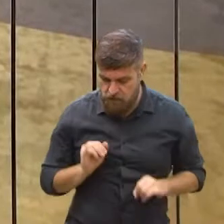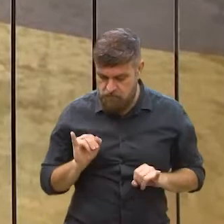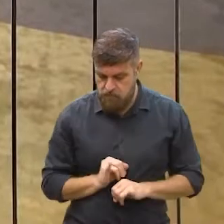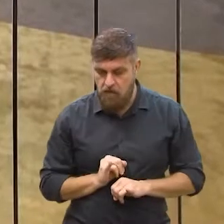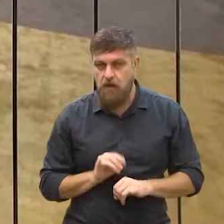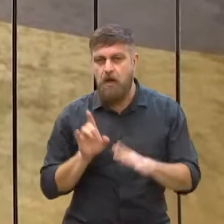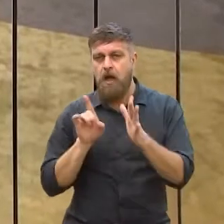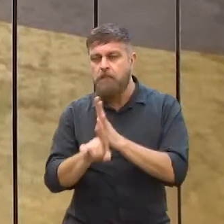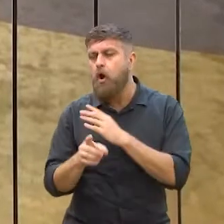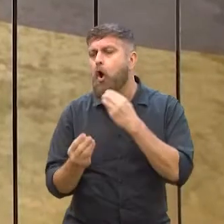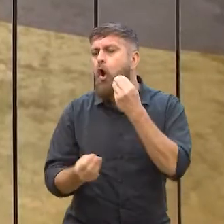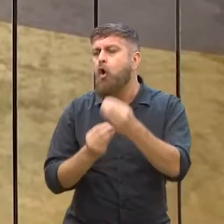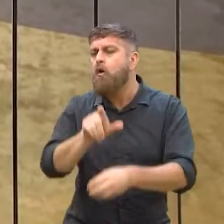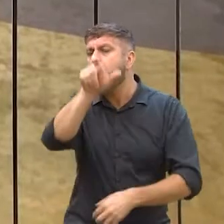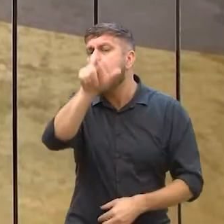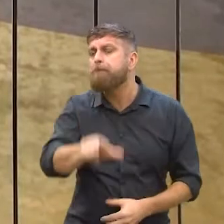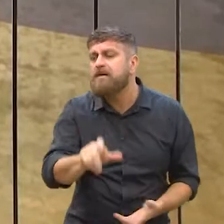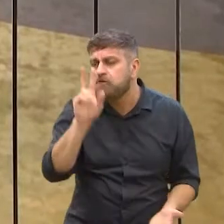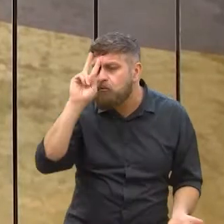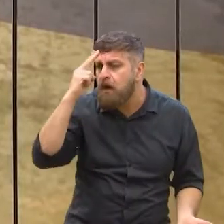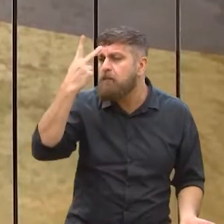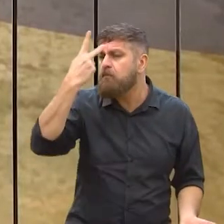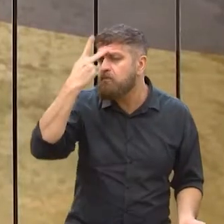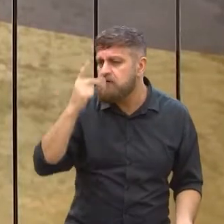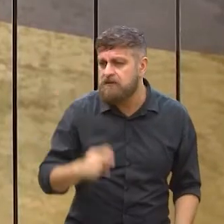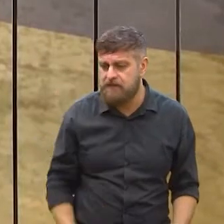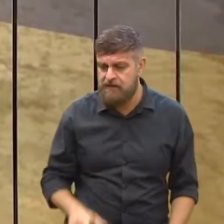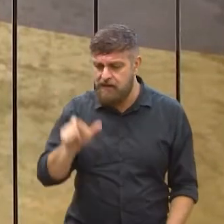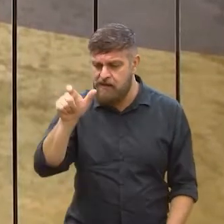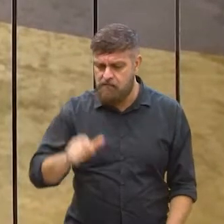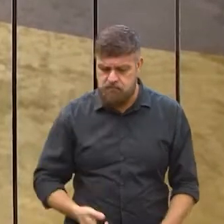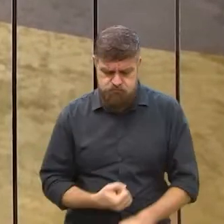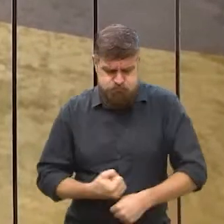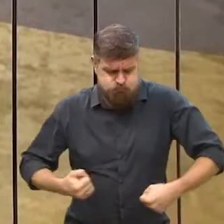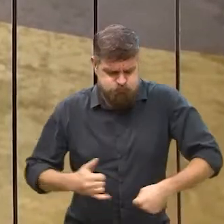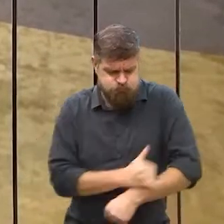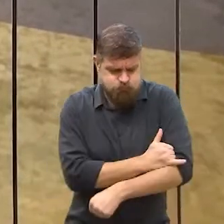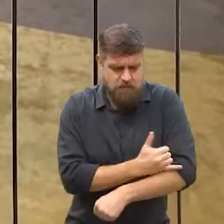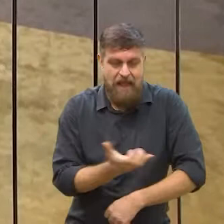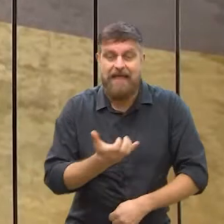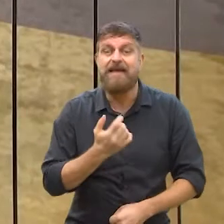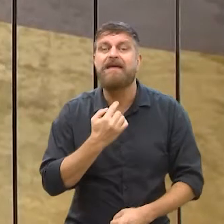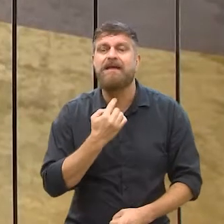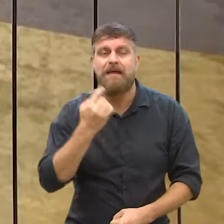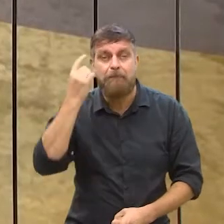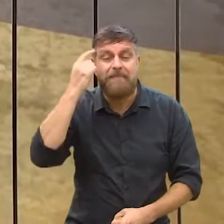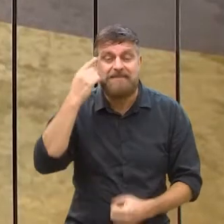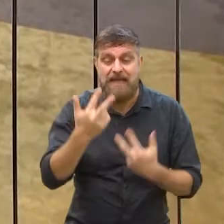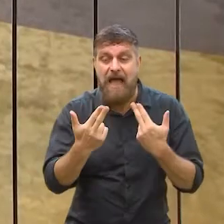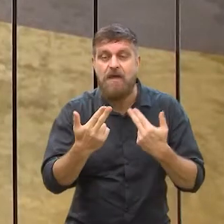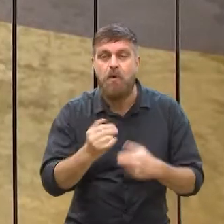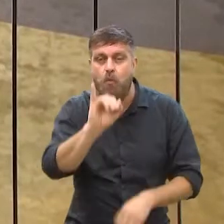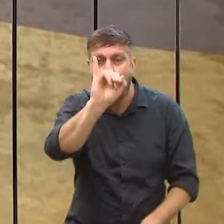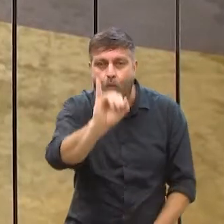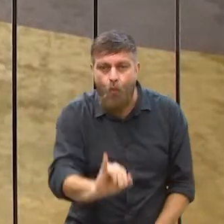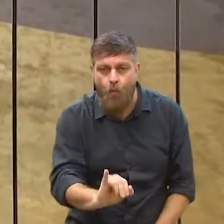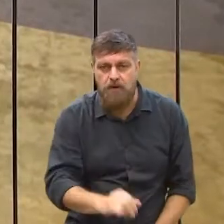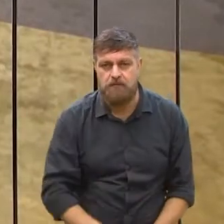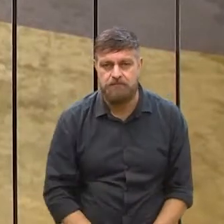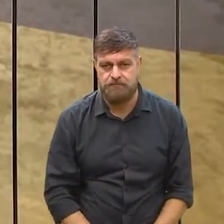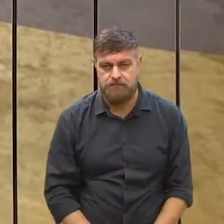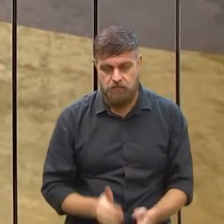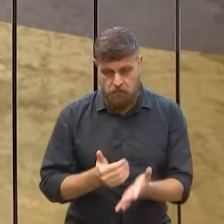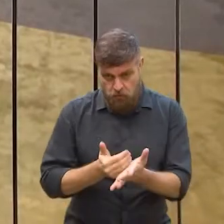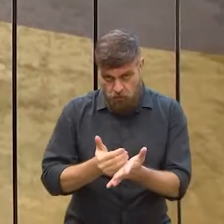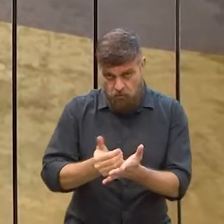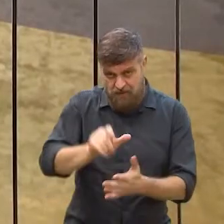é você ajudar a pessoa a mudar a cabeça de gordo para pensar magro. De fato, Rita, inicialmente ele tem que ter a